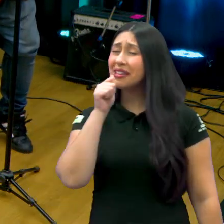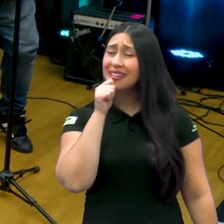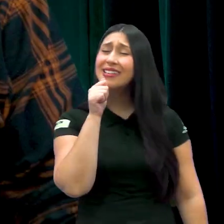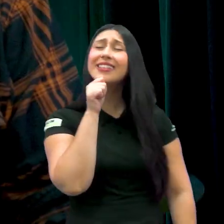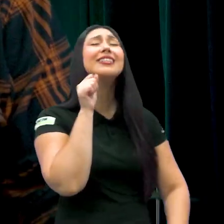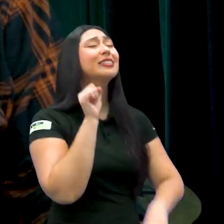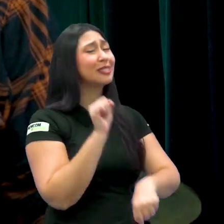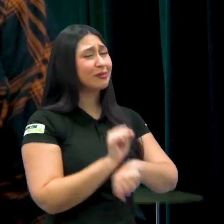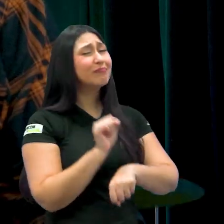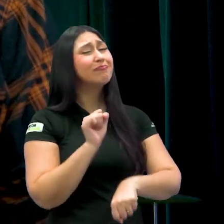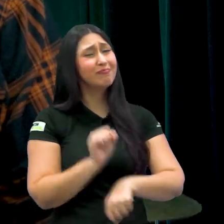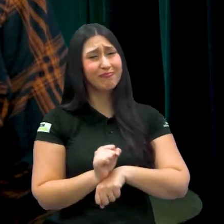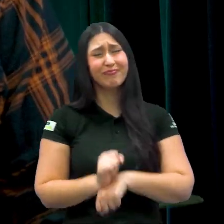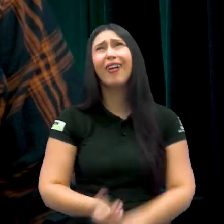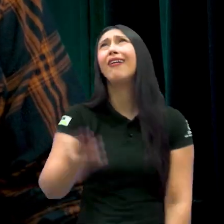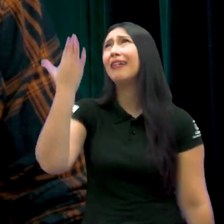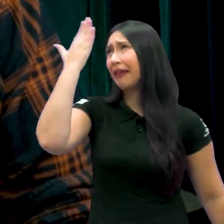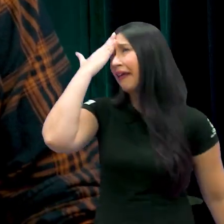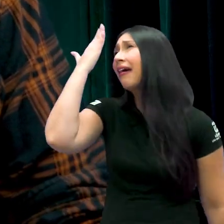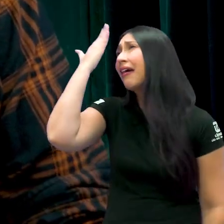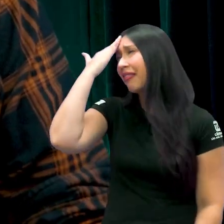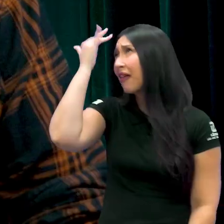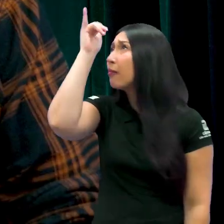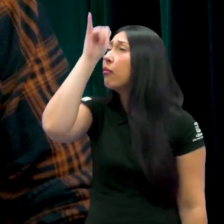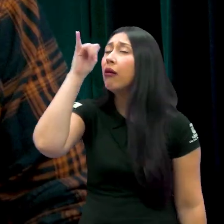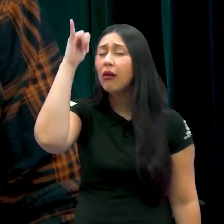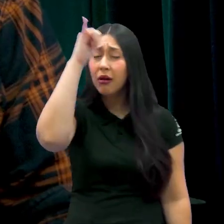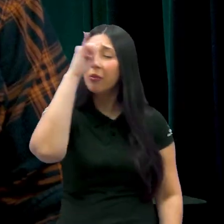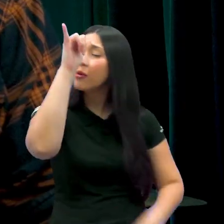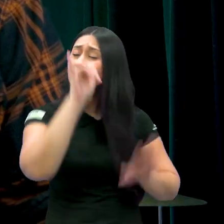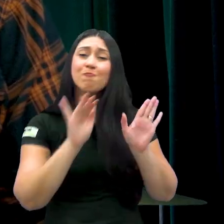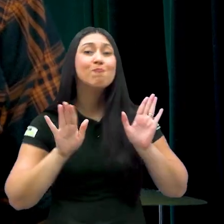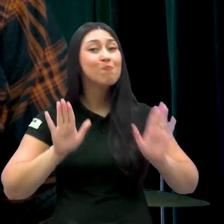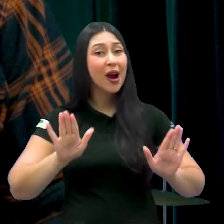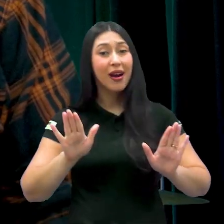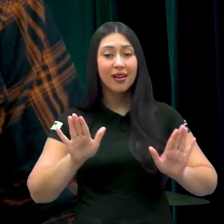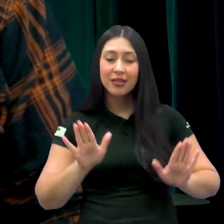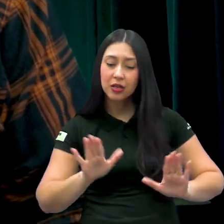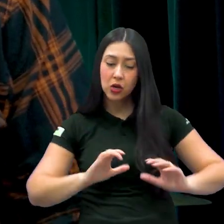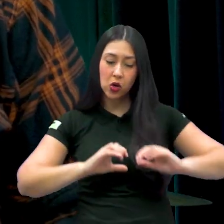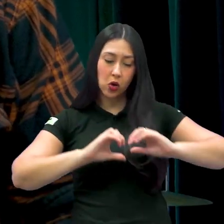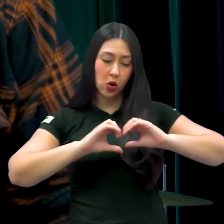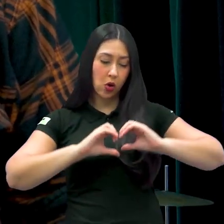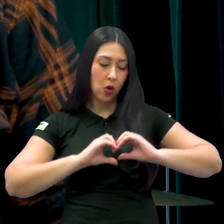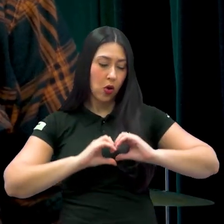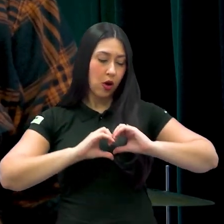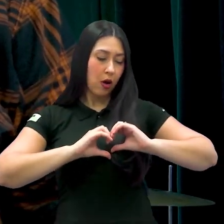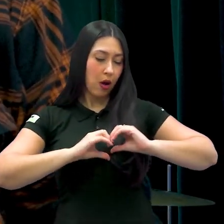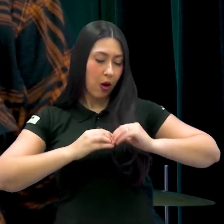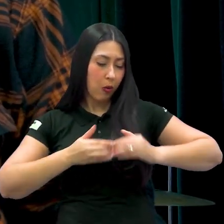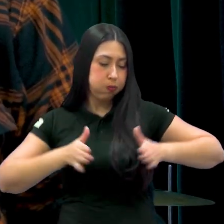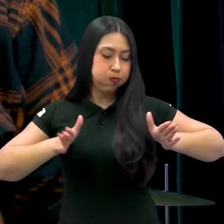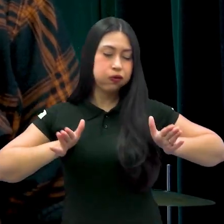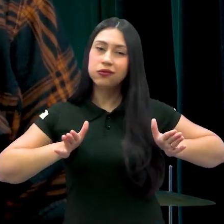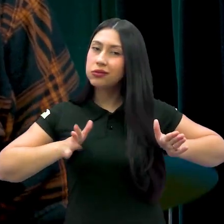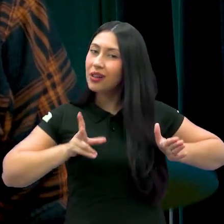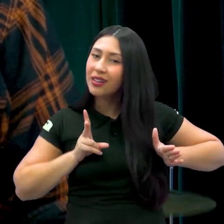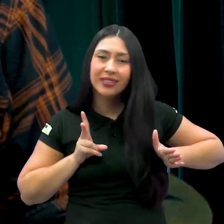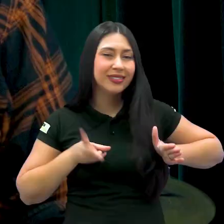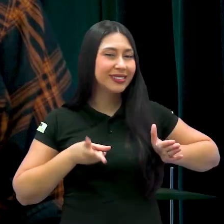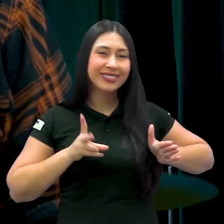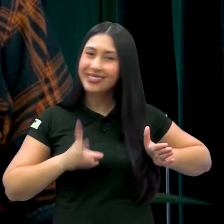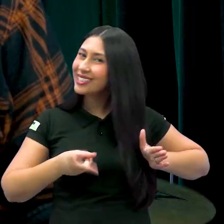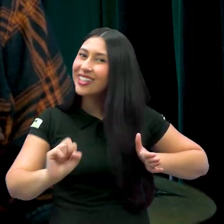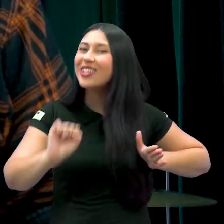Ainda te espero. Eu sei, eu sou um tolo, mas vou deixar